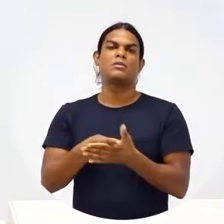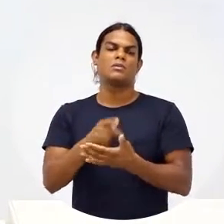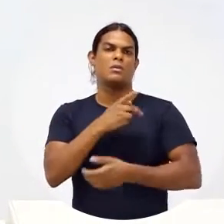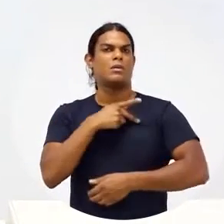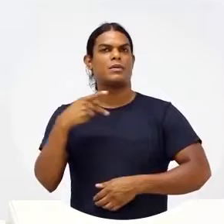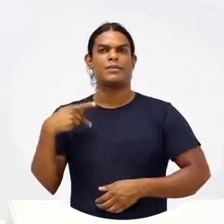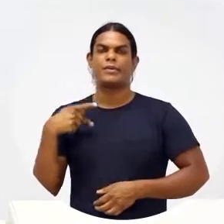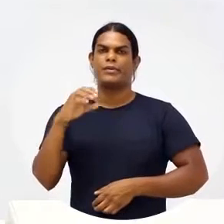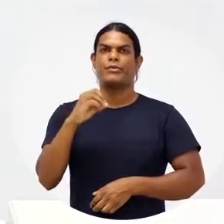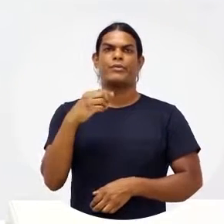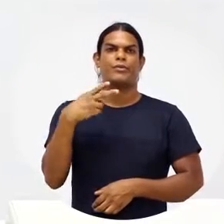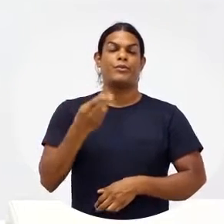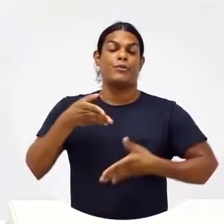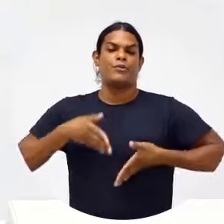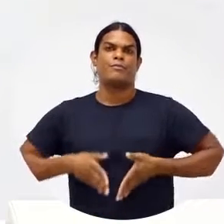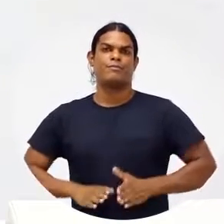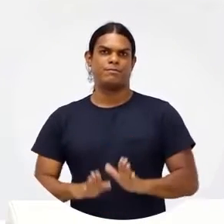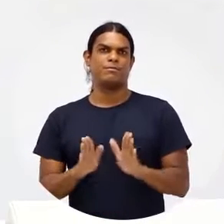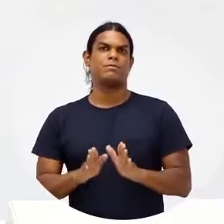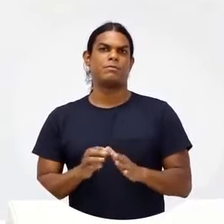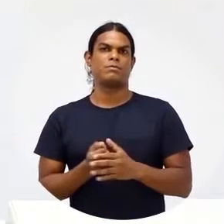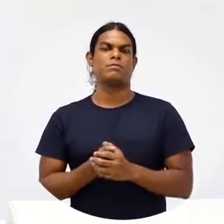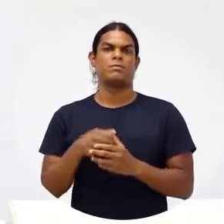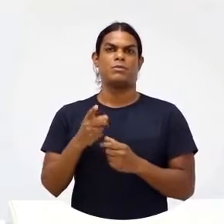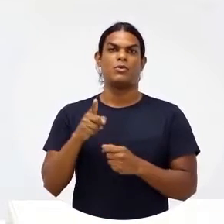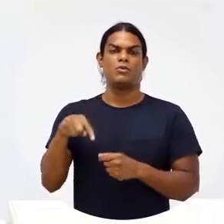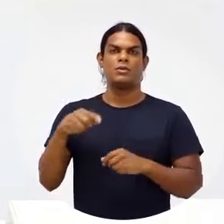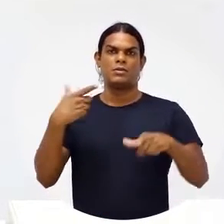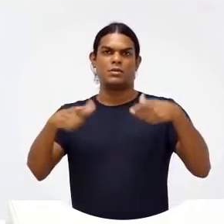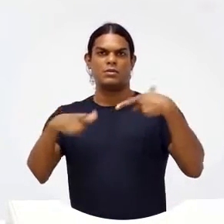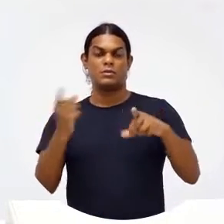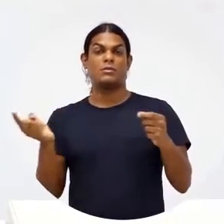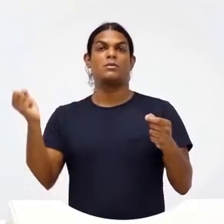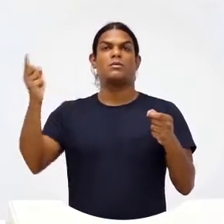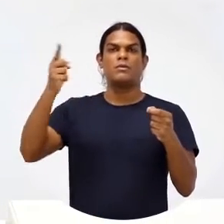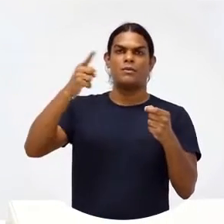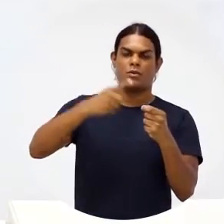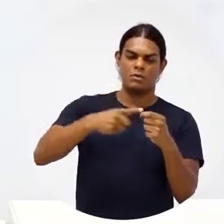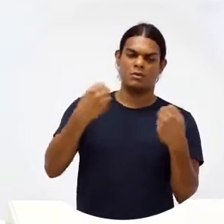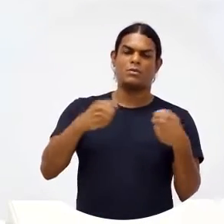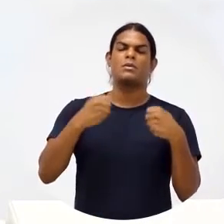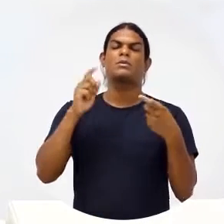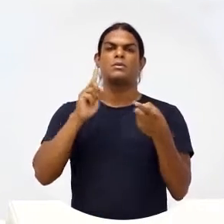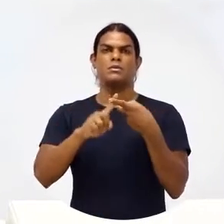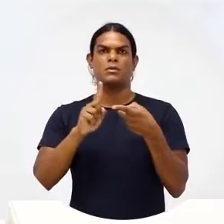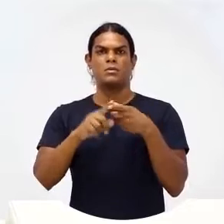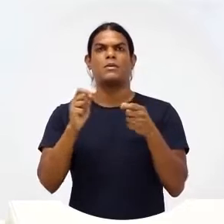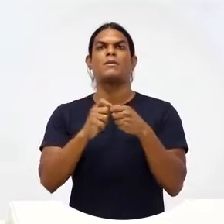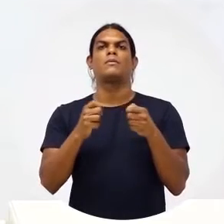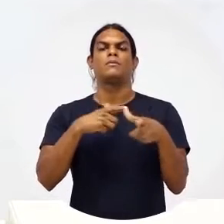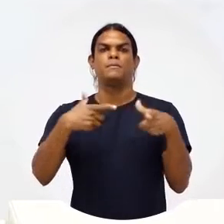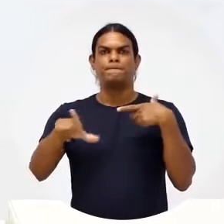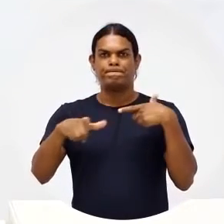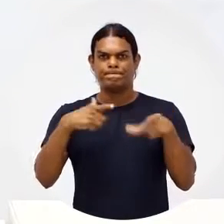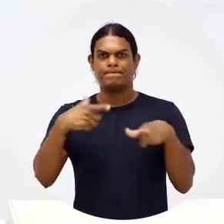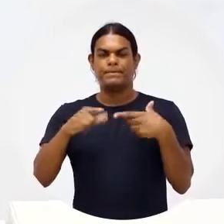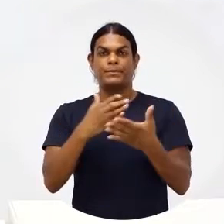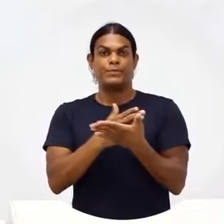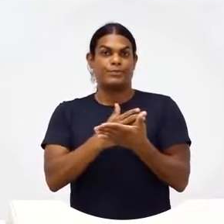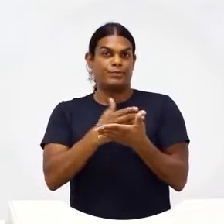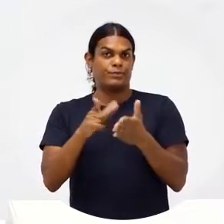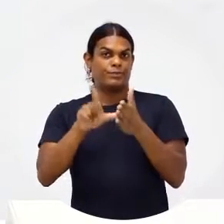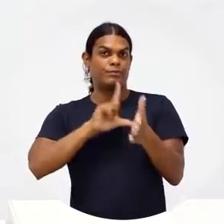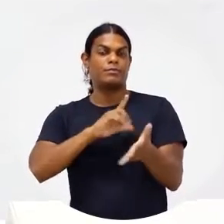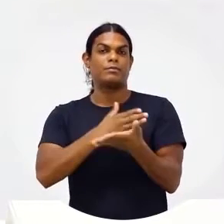ou situação de parto. Então, quando o trabalhador estiver regressando, ele deve também realizar um exame antes de iniciar as